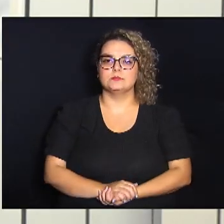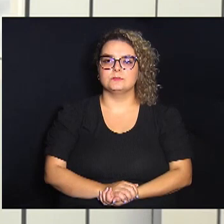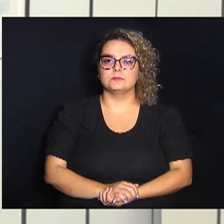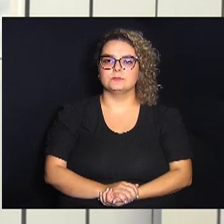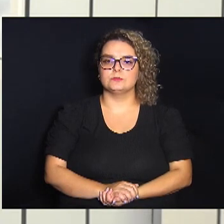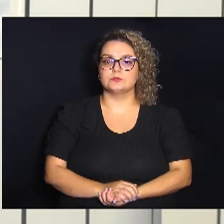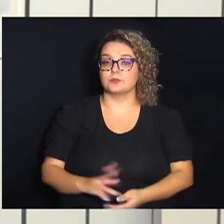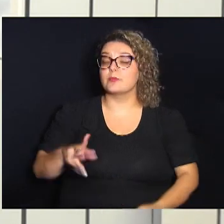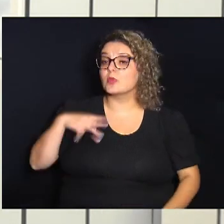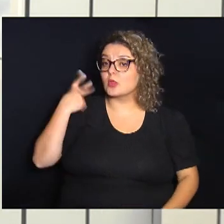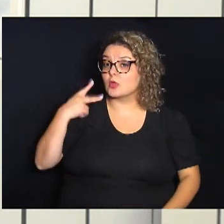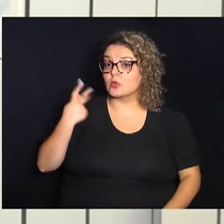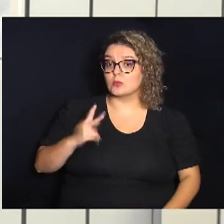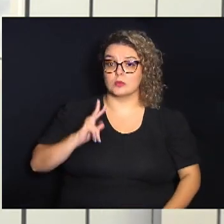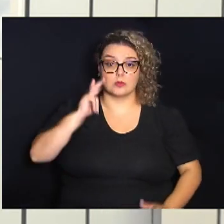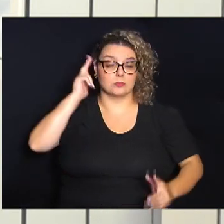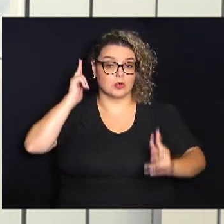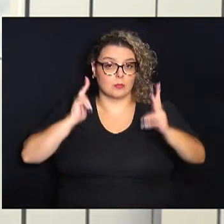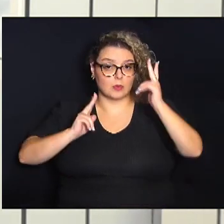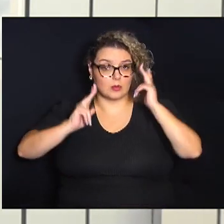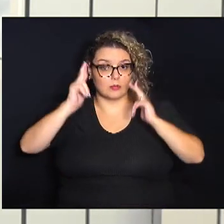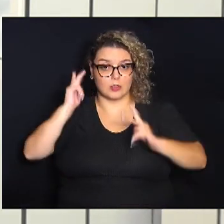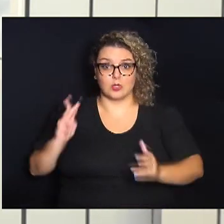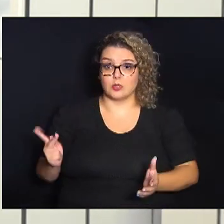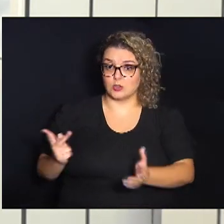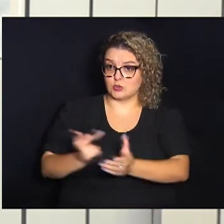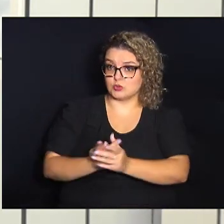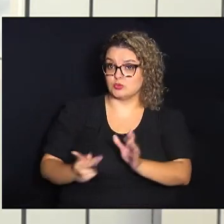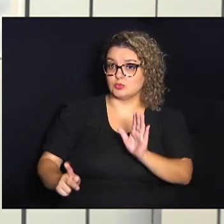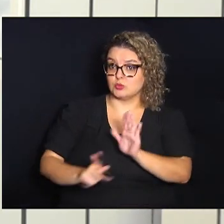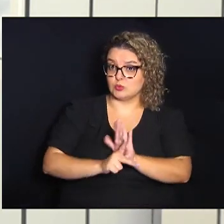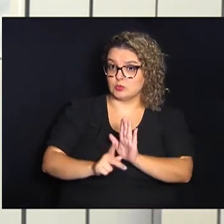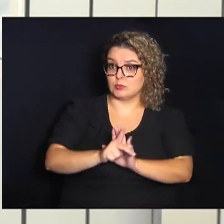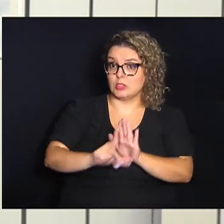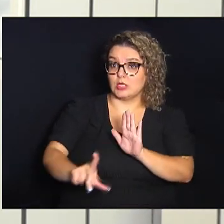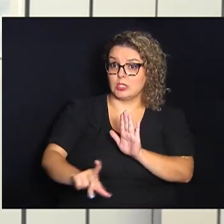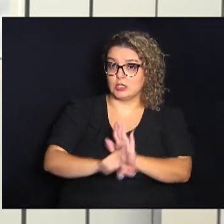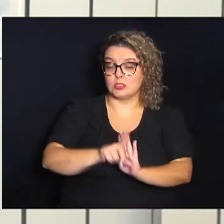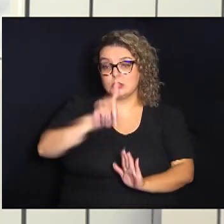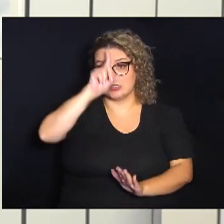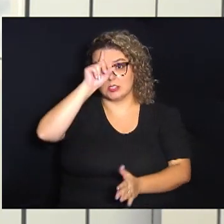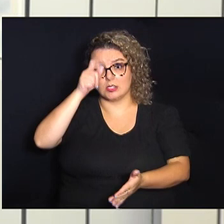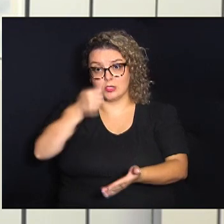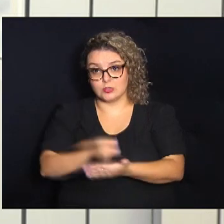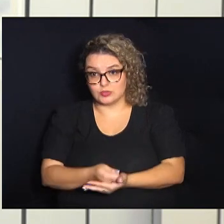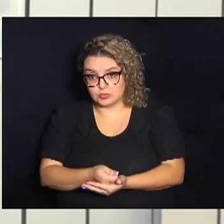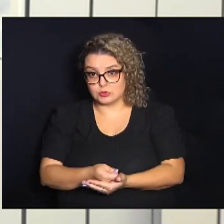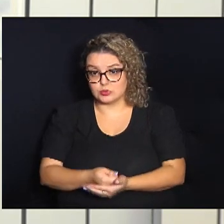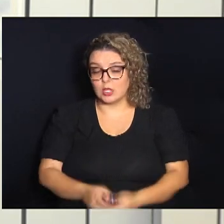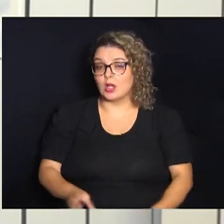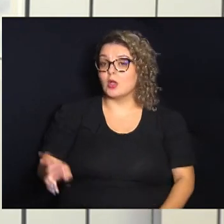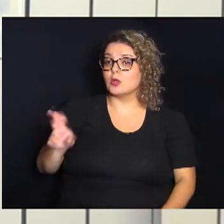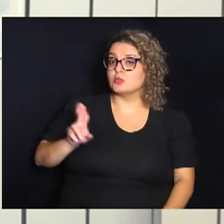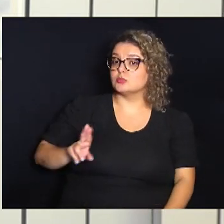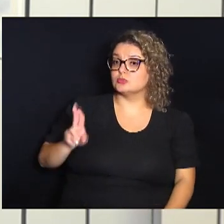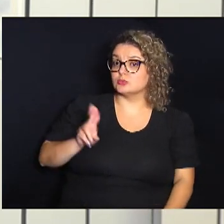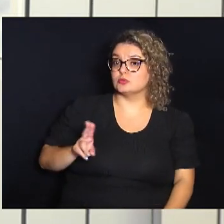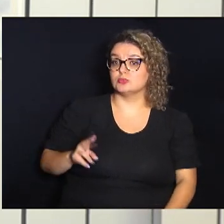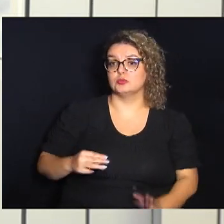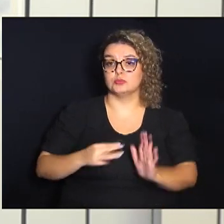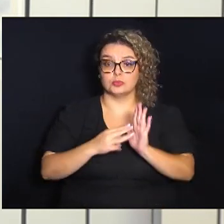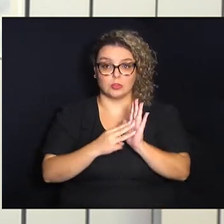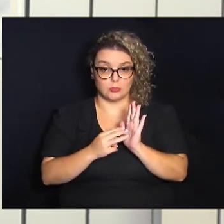O vereador Edivaldo Cabelo protocolou o projeto de lei que determina utilização do método